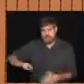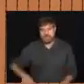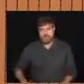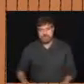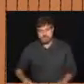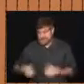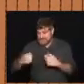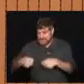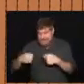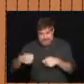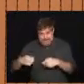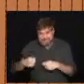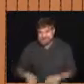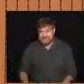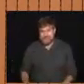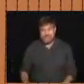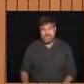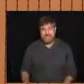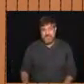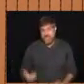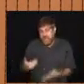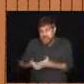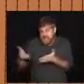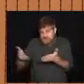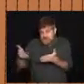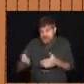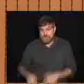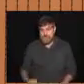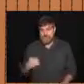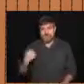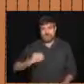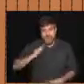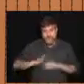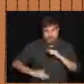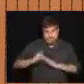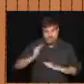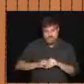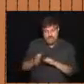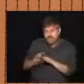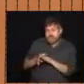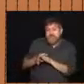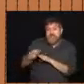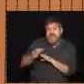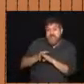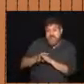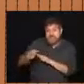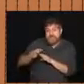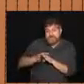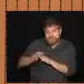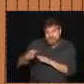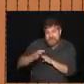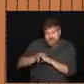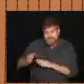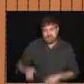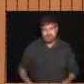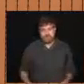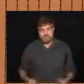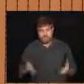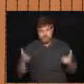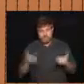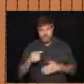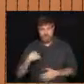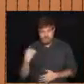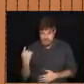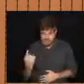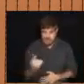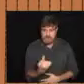de necessidade. Por enquanto, a medida adotada é uma medida de recomendação. Ainda hoje, nós